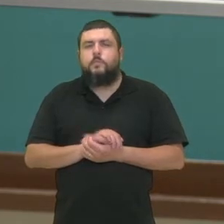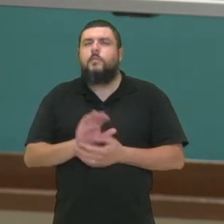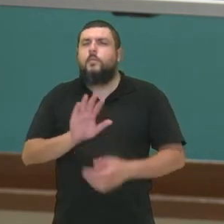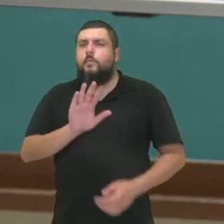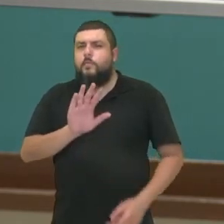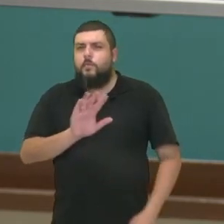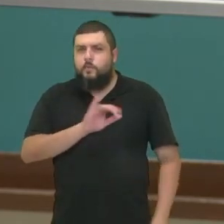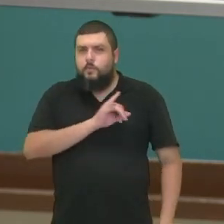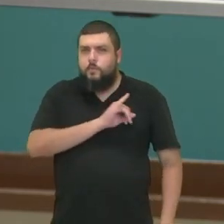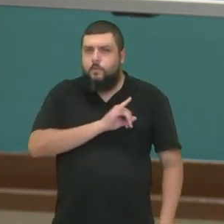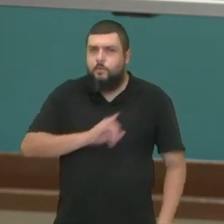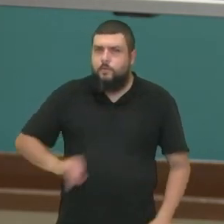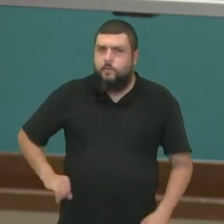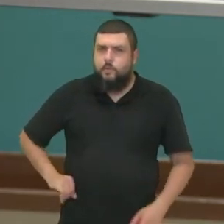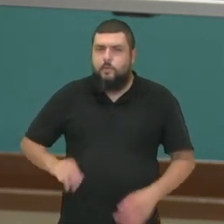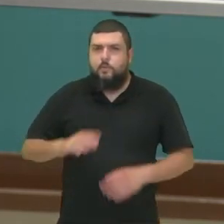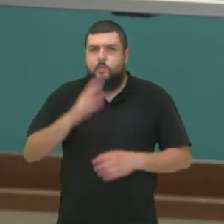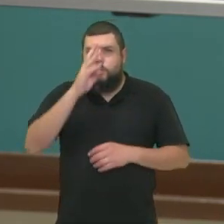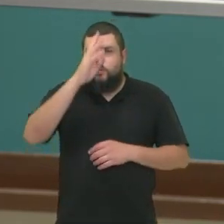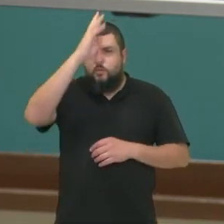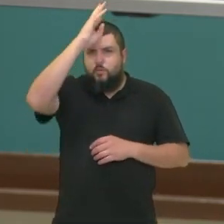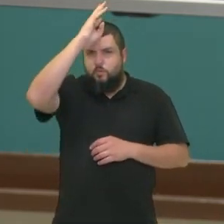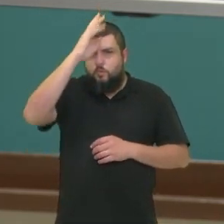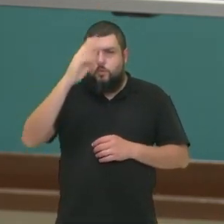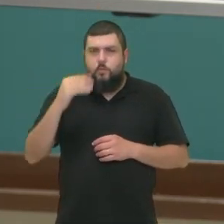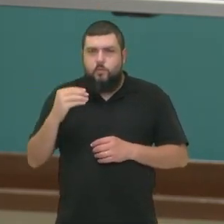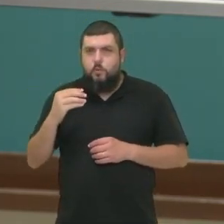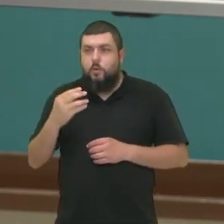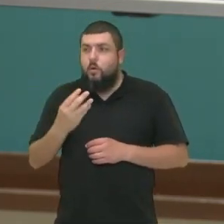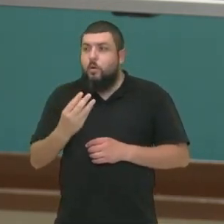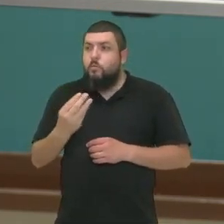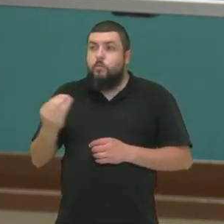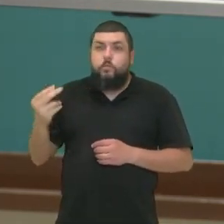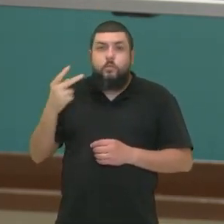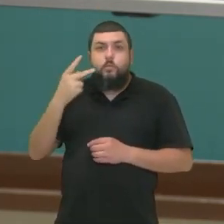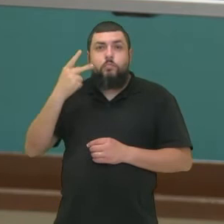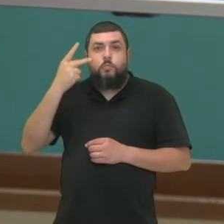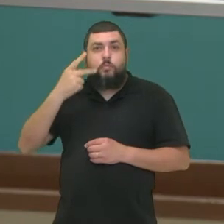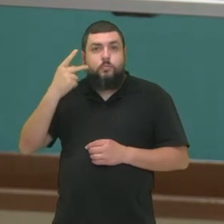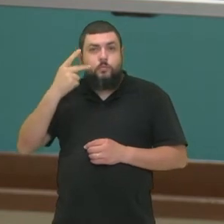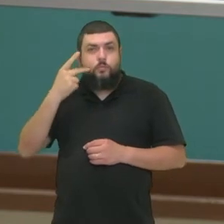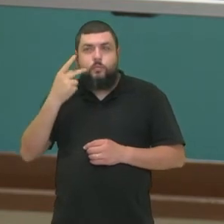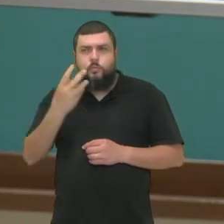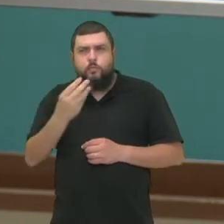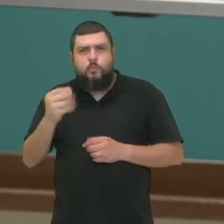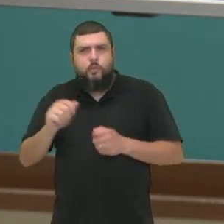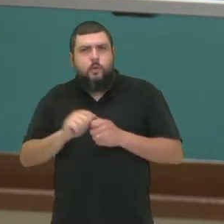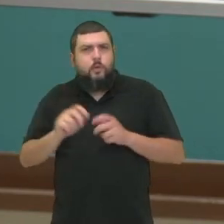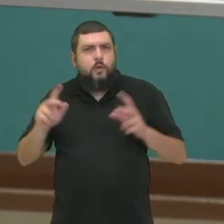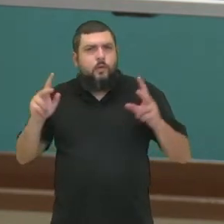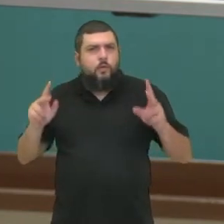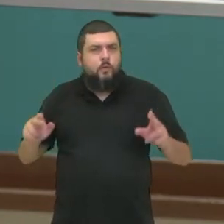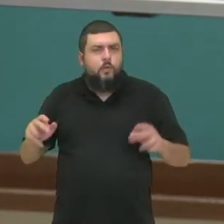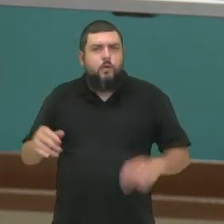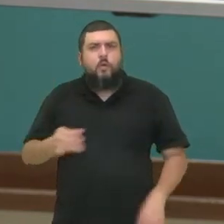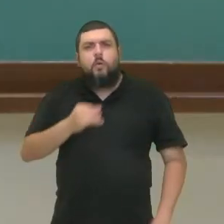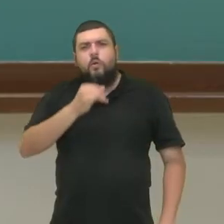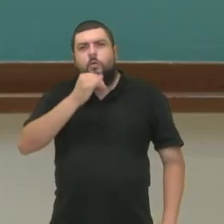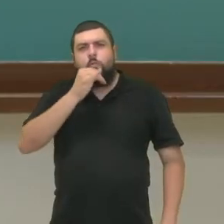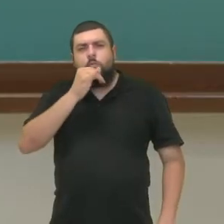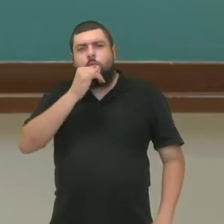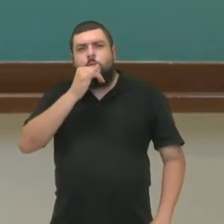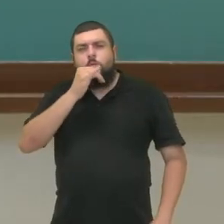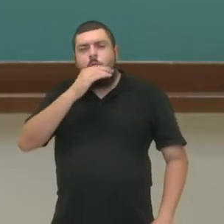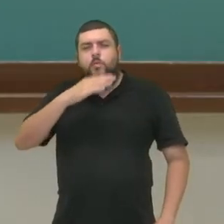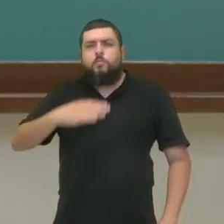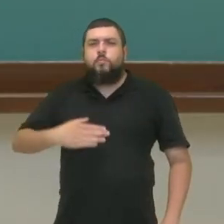alguns políticos muito importantes da história da humanidade faziam a mesma coisa. O mais famoso é Napoleão Bonaparte, que mandou